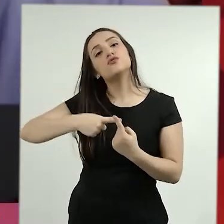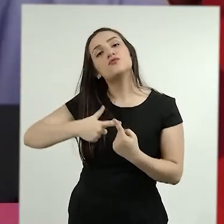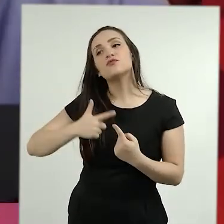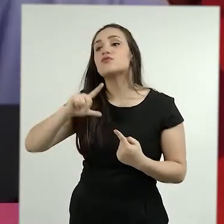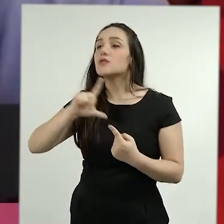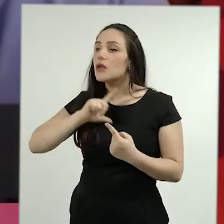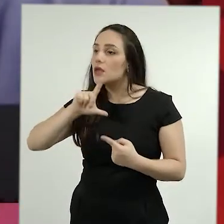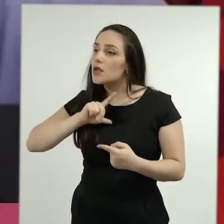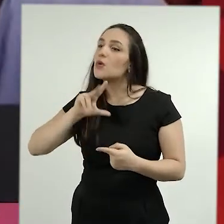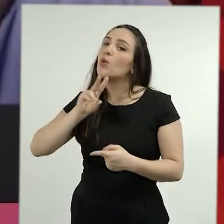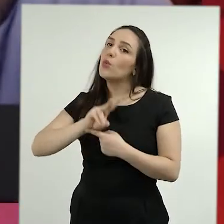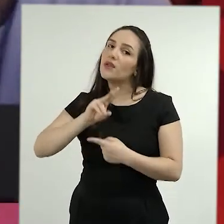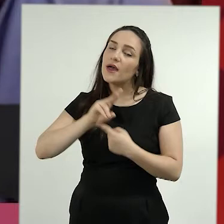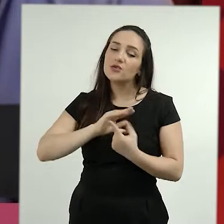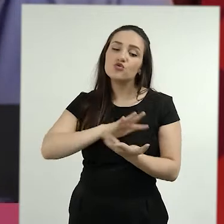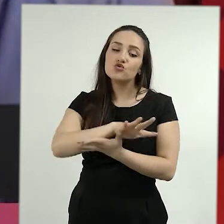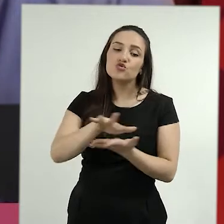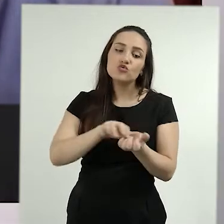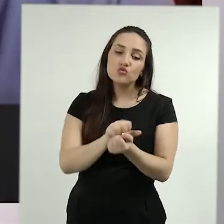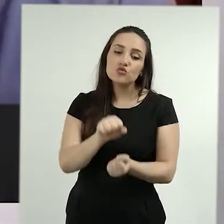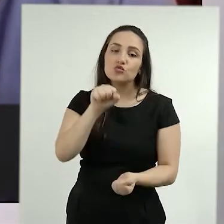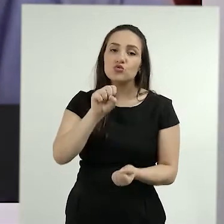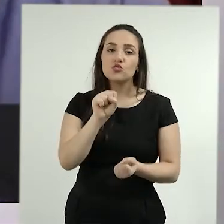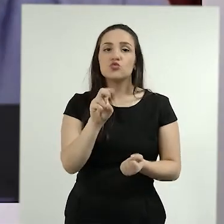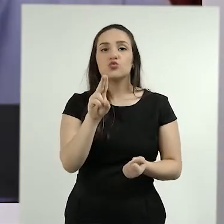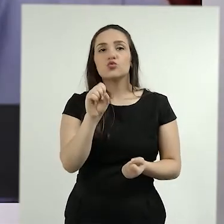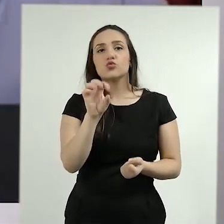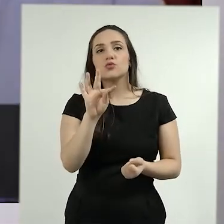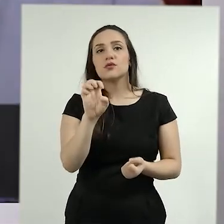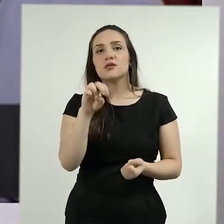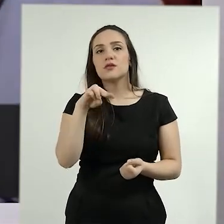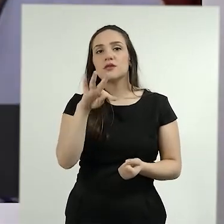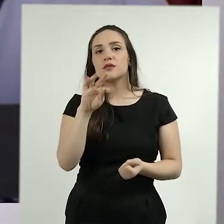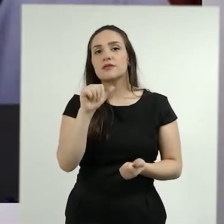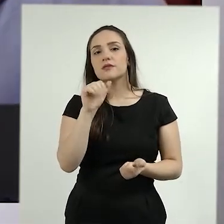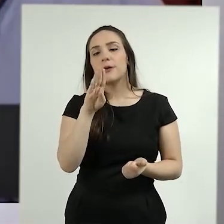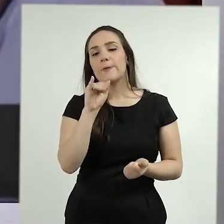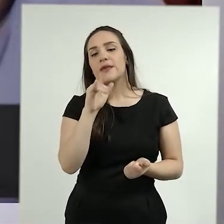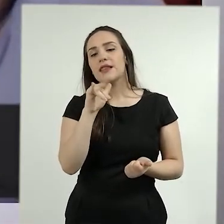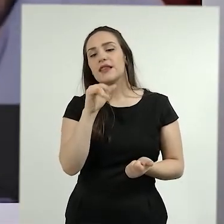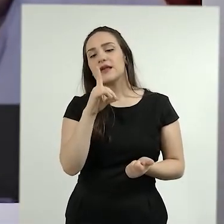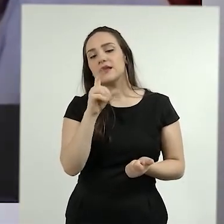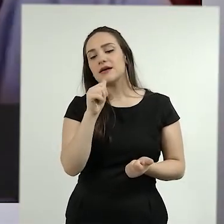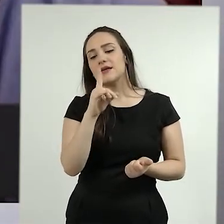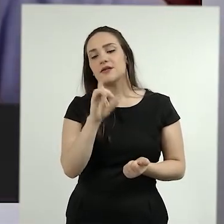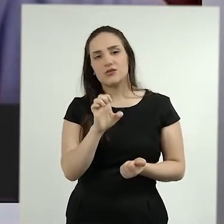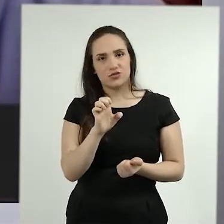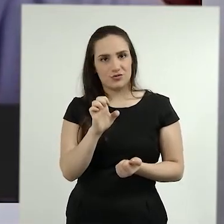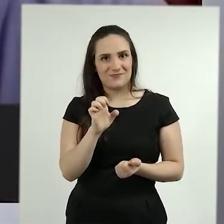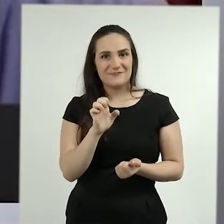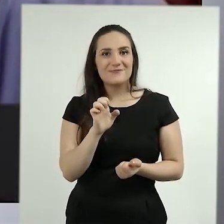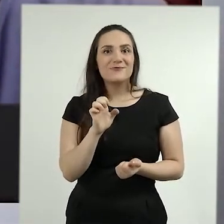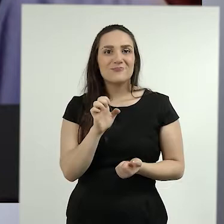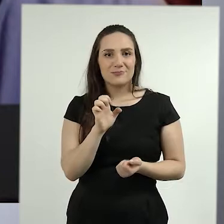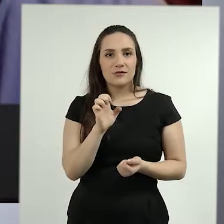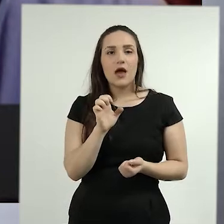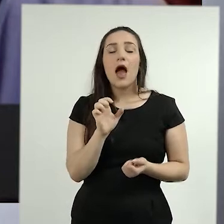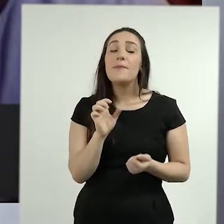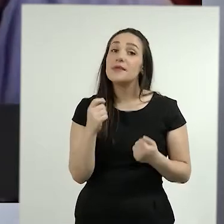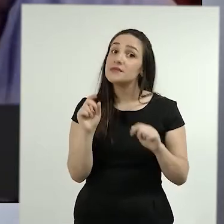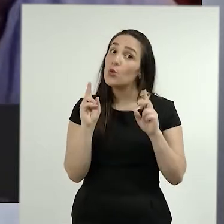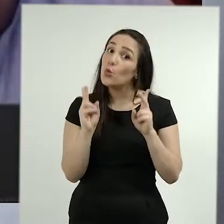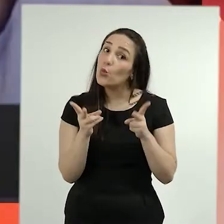o desenvolvimento sustentável naquela região, protegendo o meio ambiente, você precisa